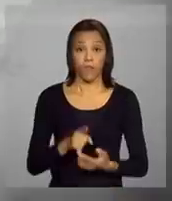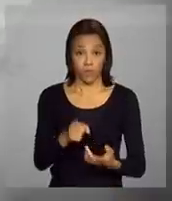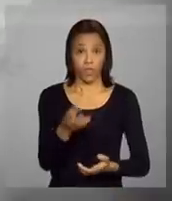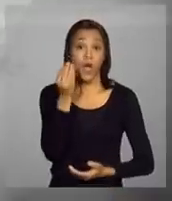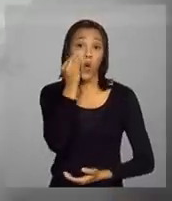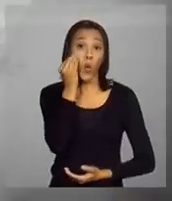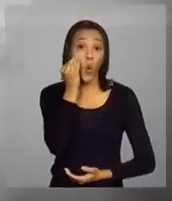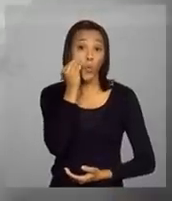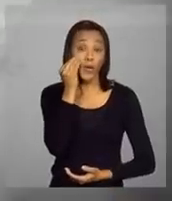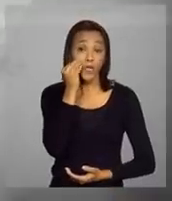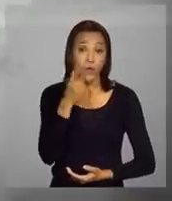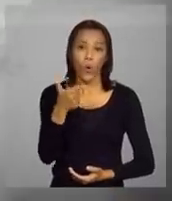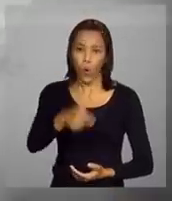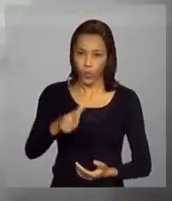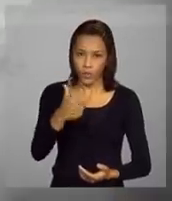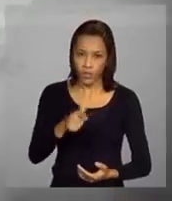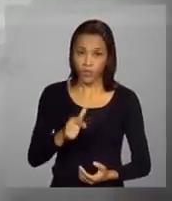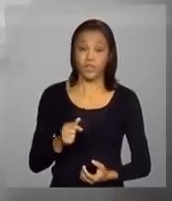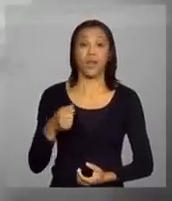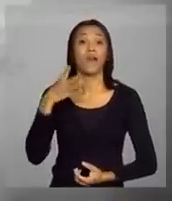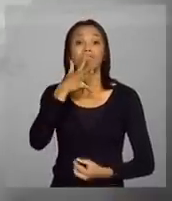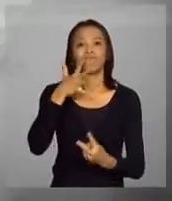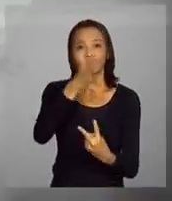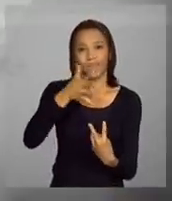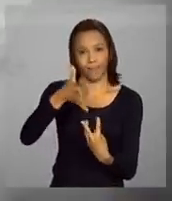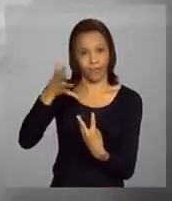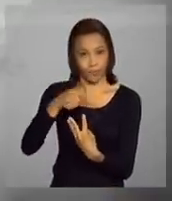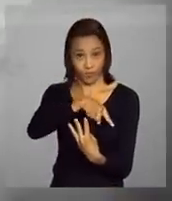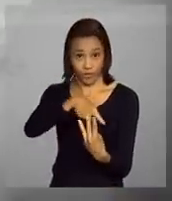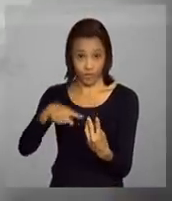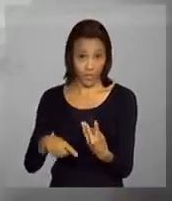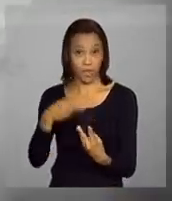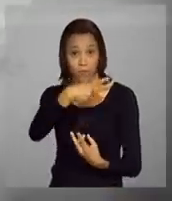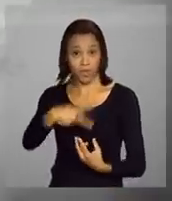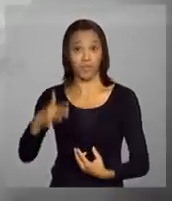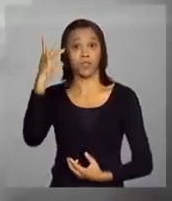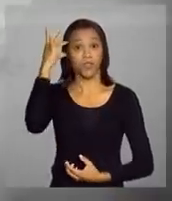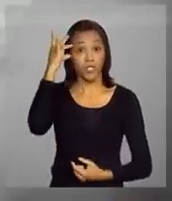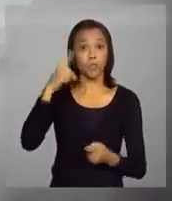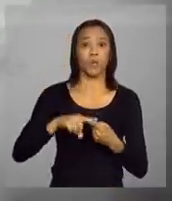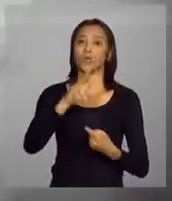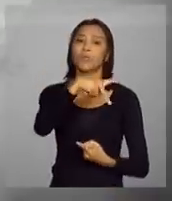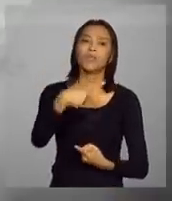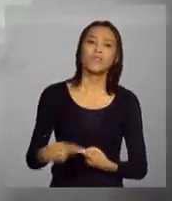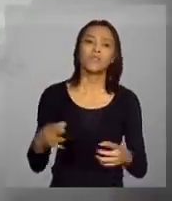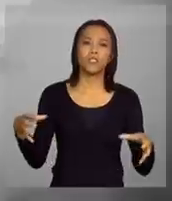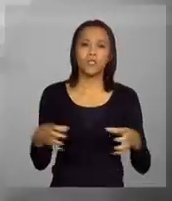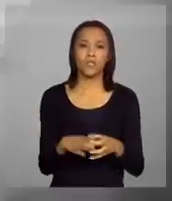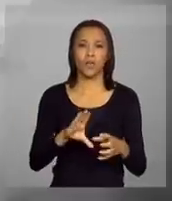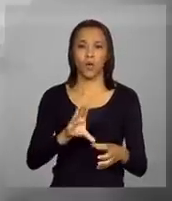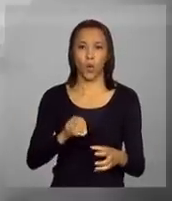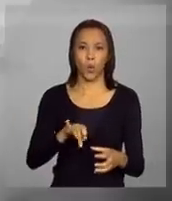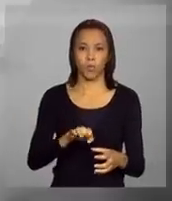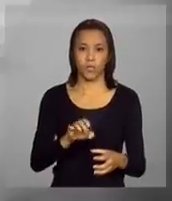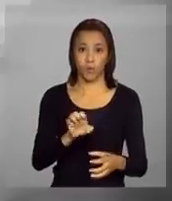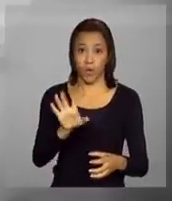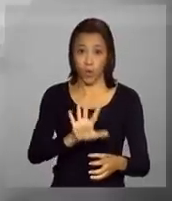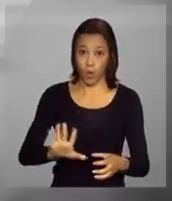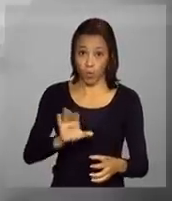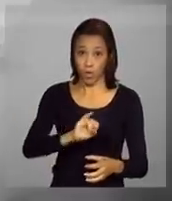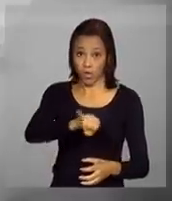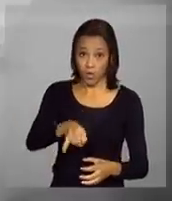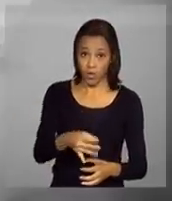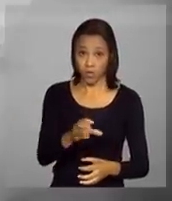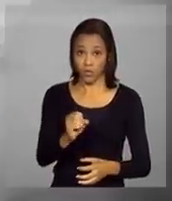Você acompanhou a reapresentação da declaração à imprensa da presidenta Dilma Rousseff, do presidente da Comissão Europeia,